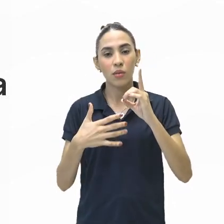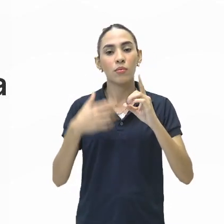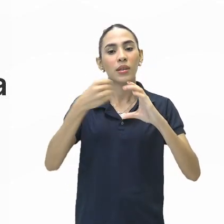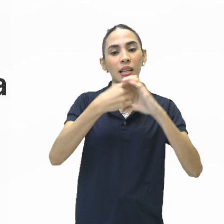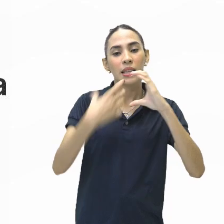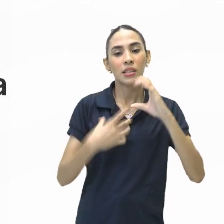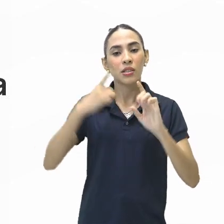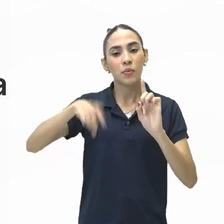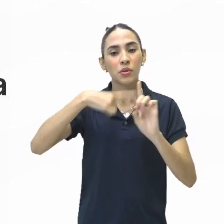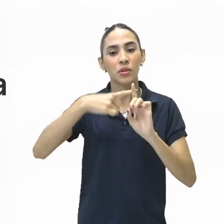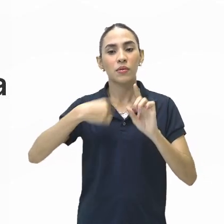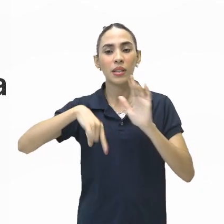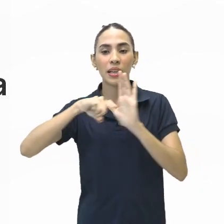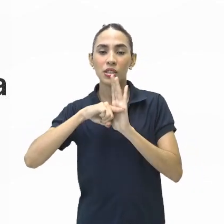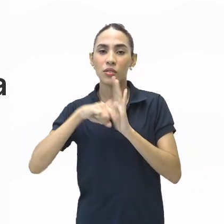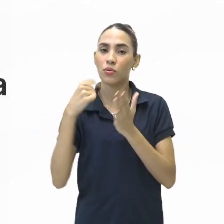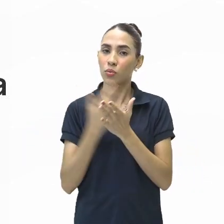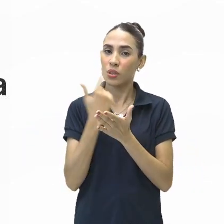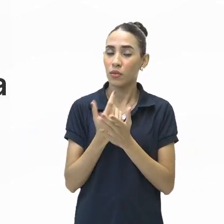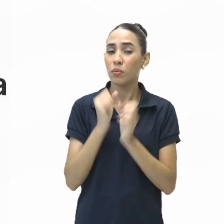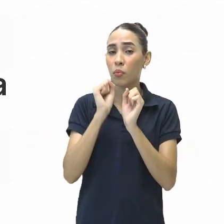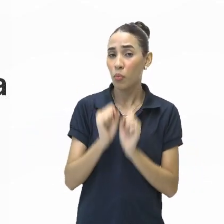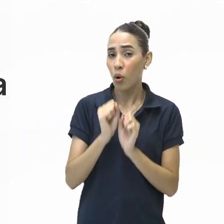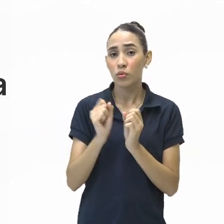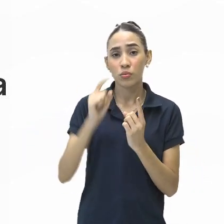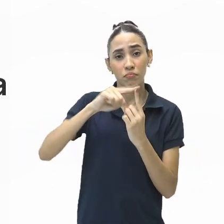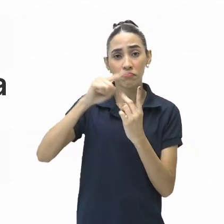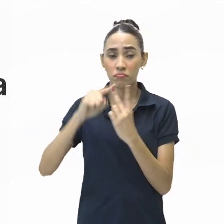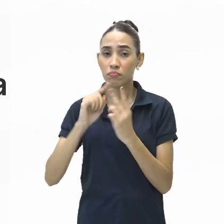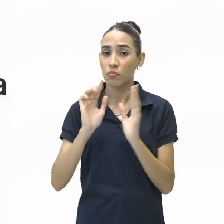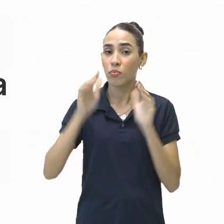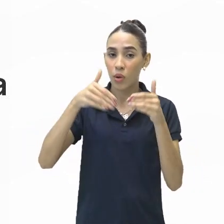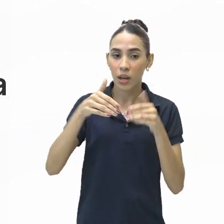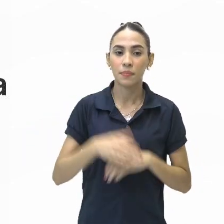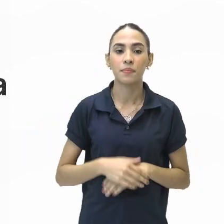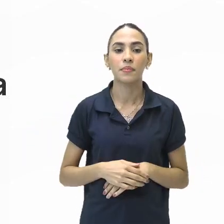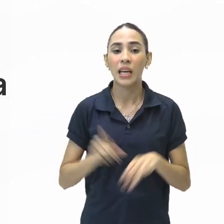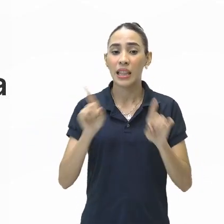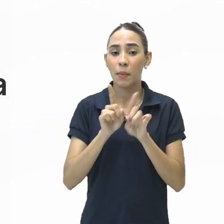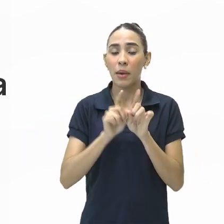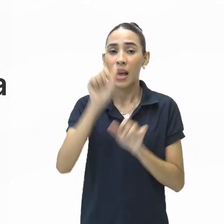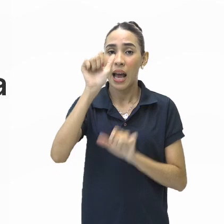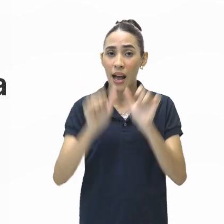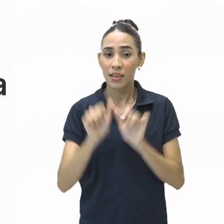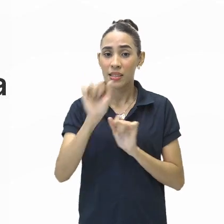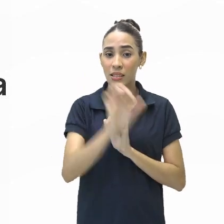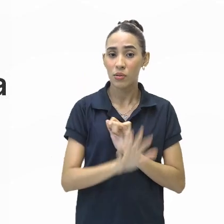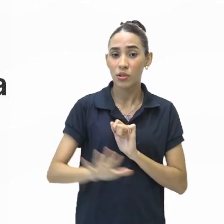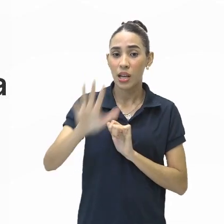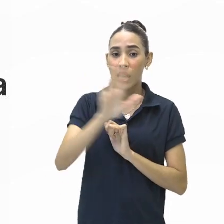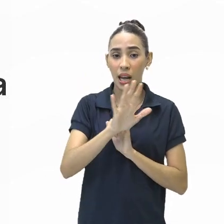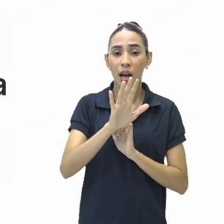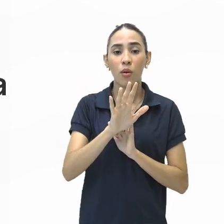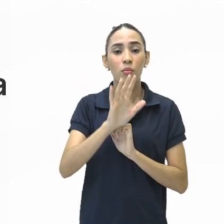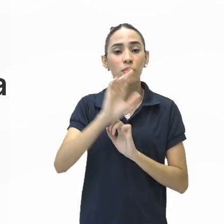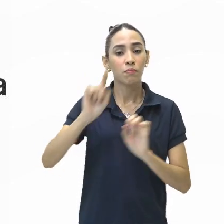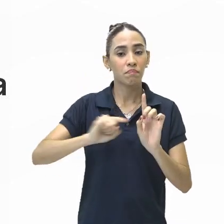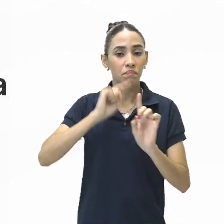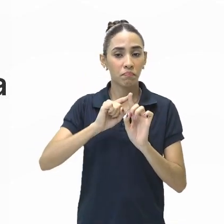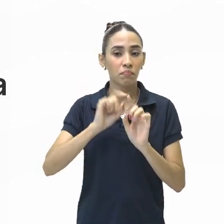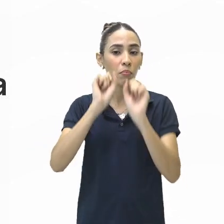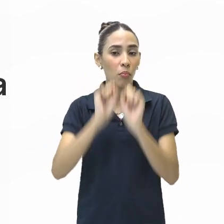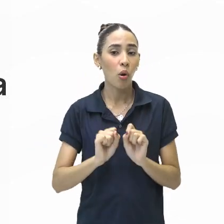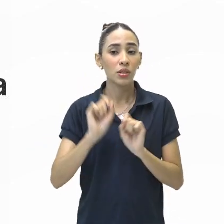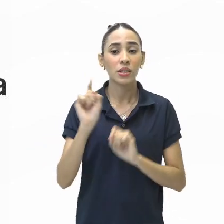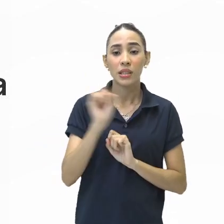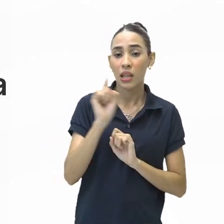da obra. Eu posso trabalhar os dois lados, tá bom? Nós temos a avaliação geral do objeto, que